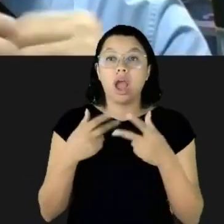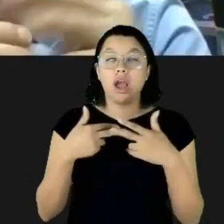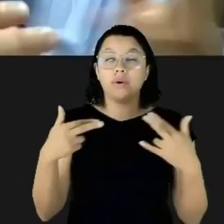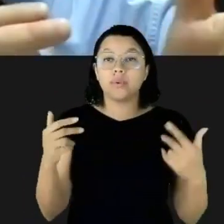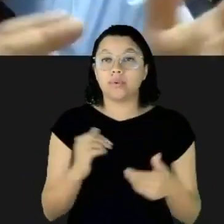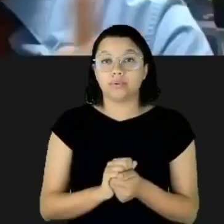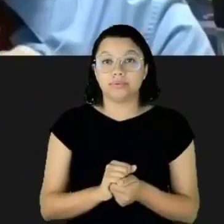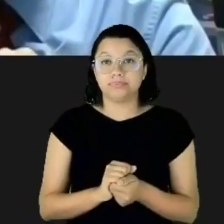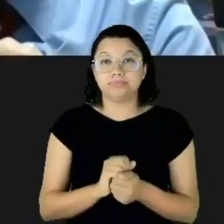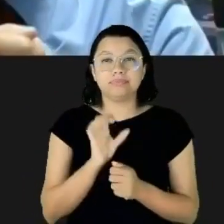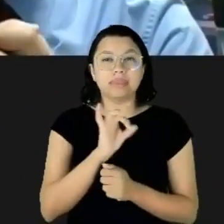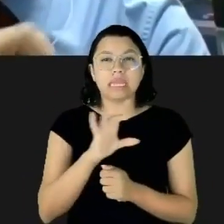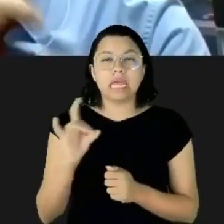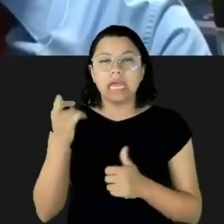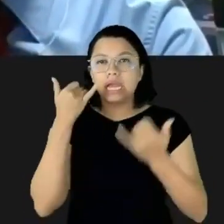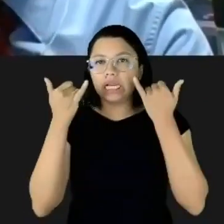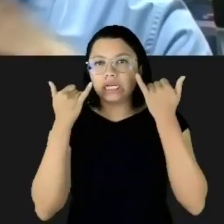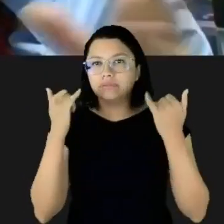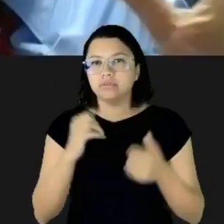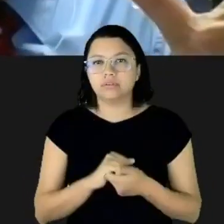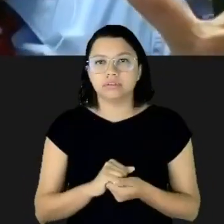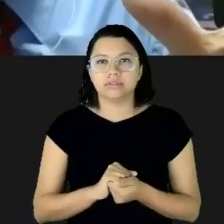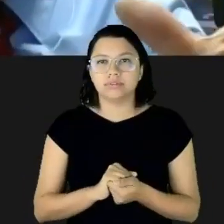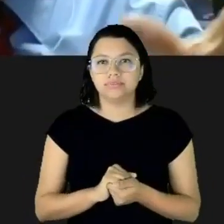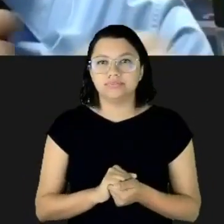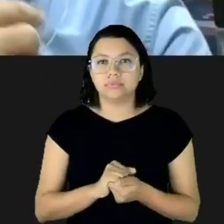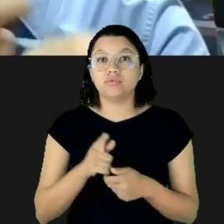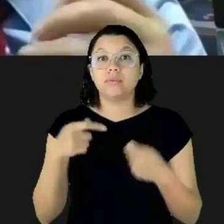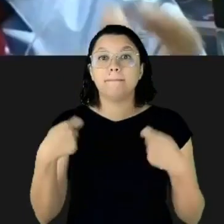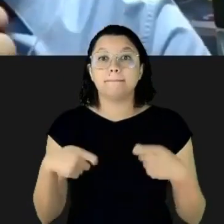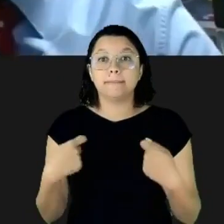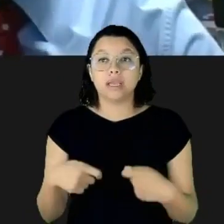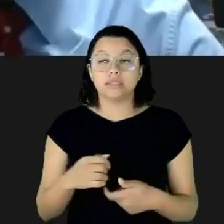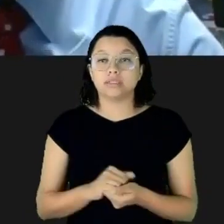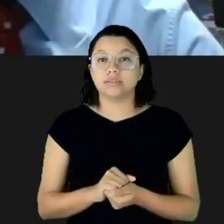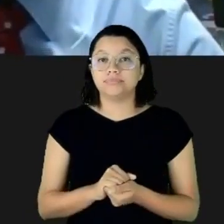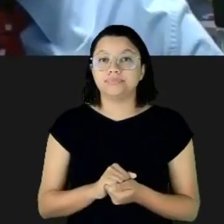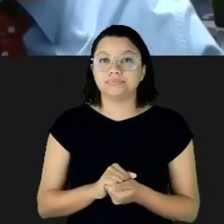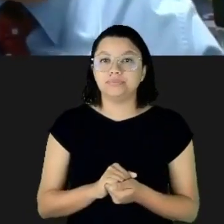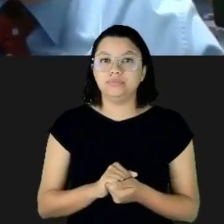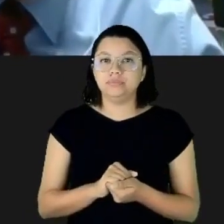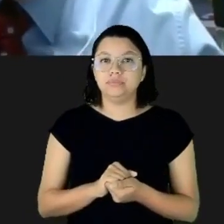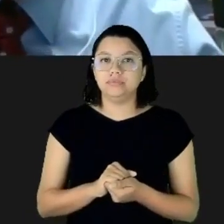cada um cada dado que você precisa